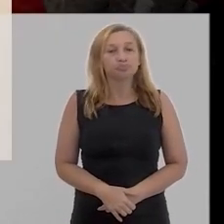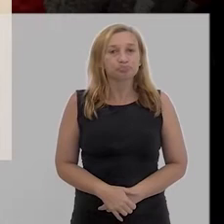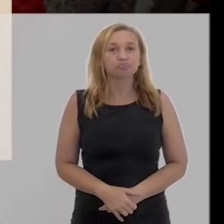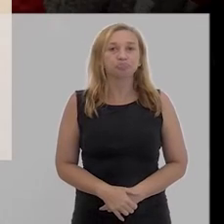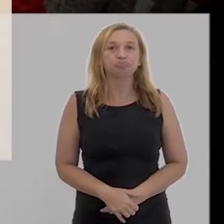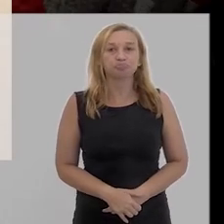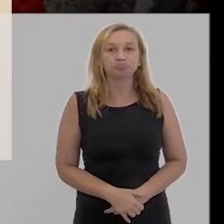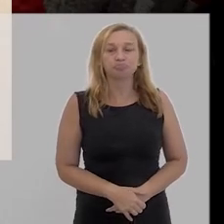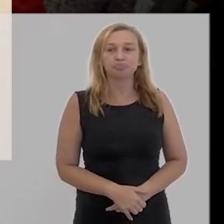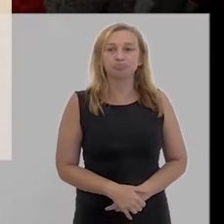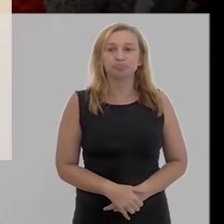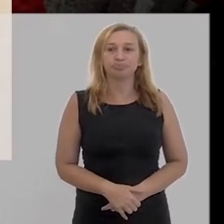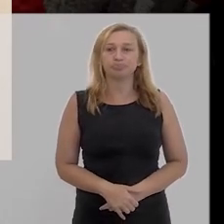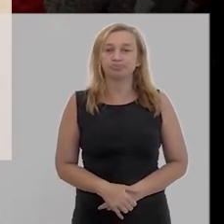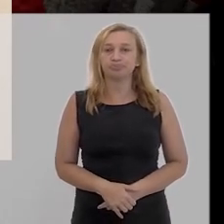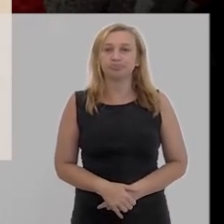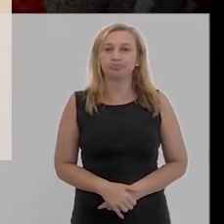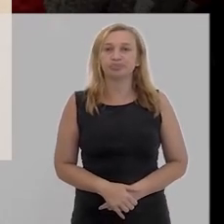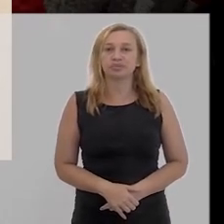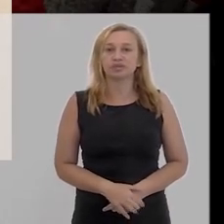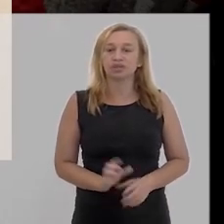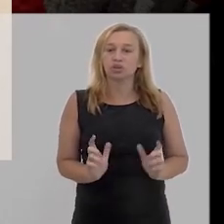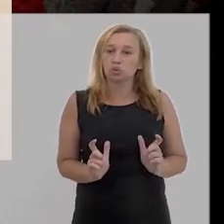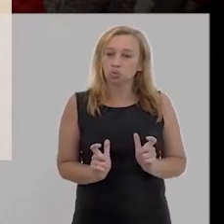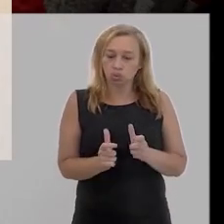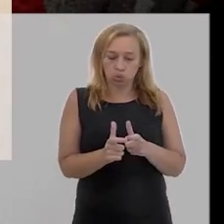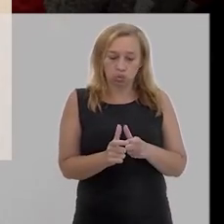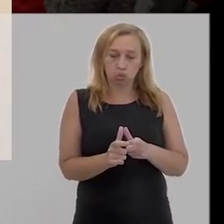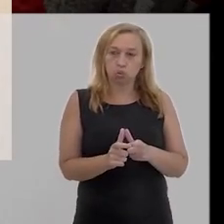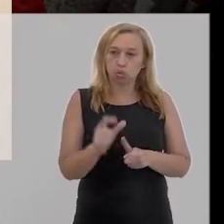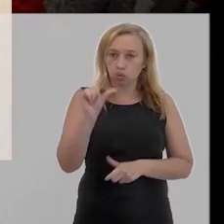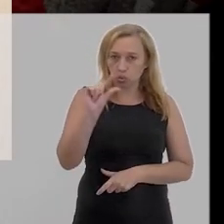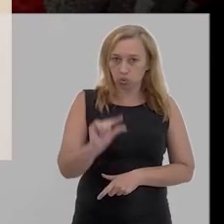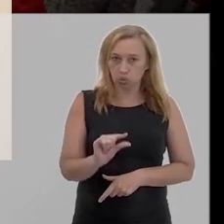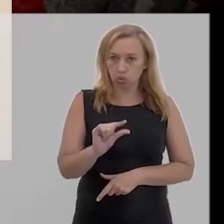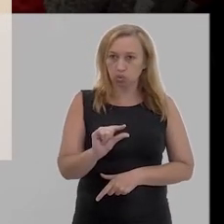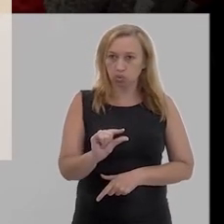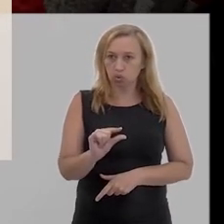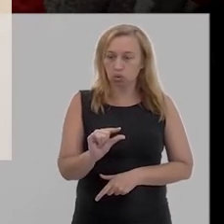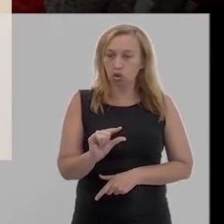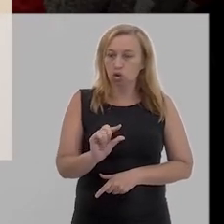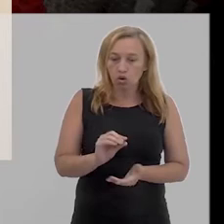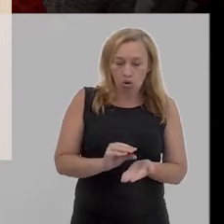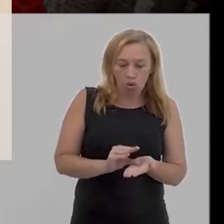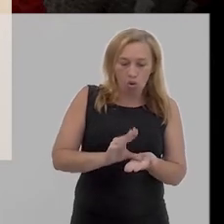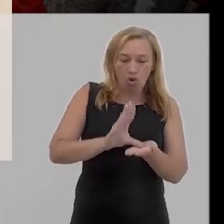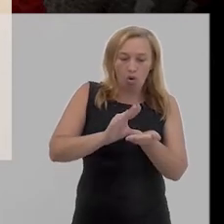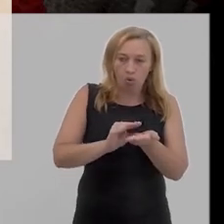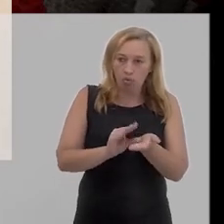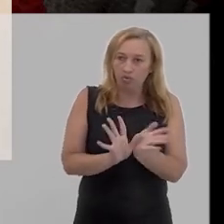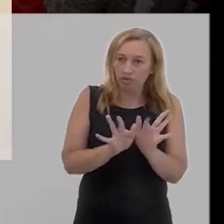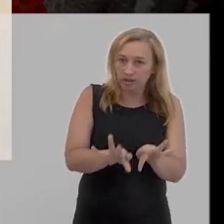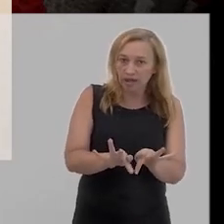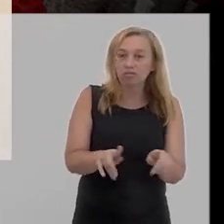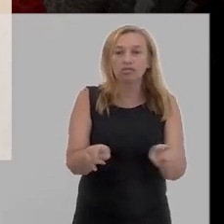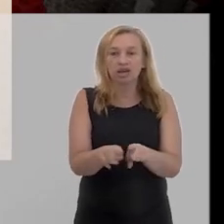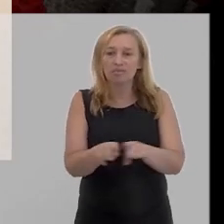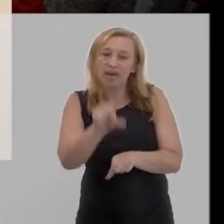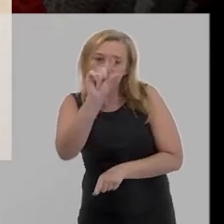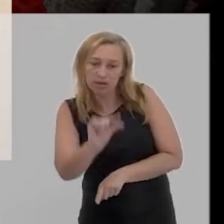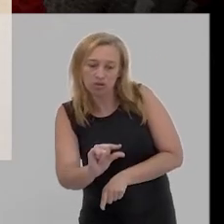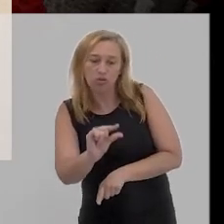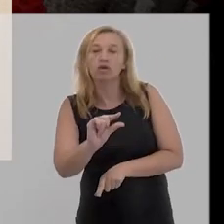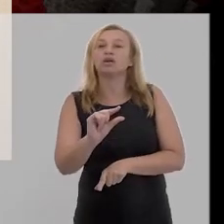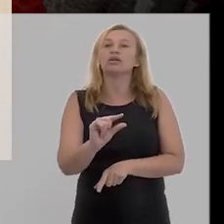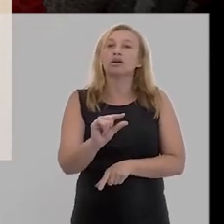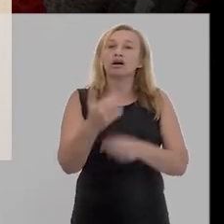Ele tem uma concentração menor, é um terço dessa concentração, e o volume final também é um pouco